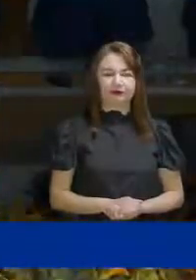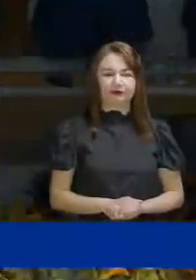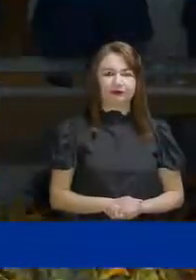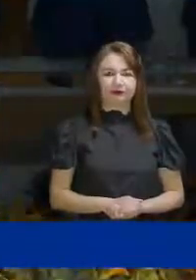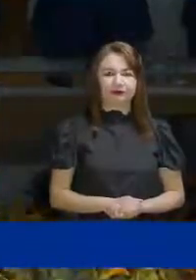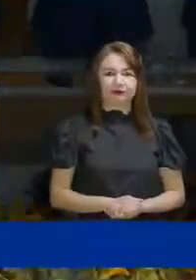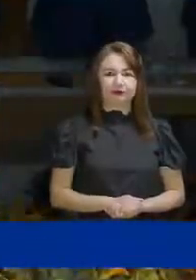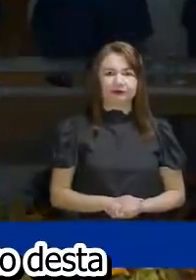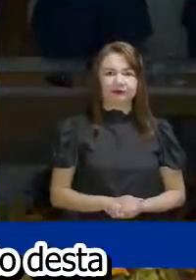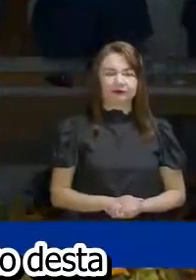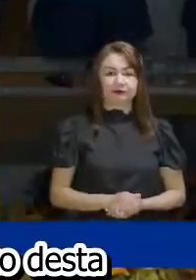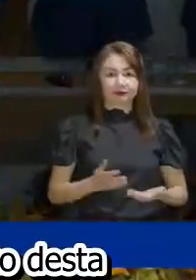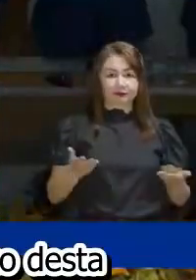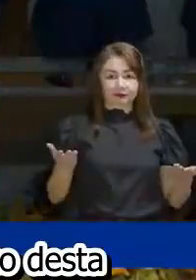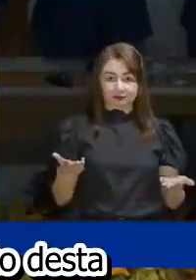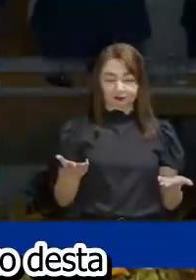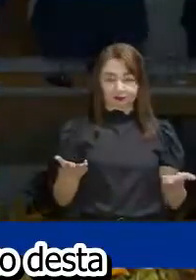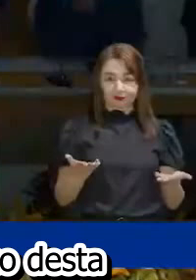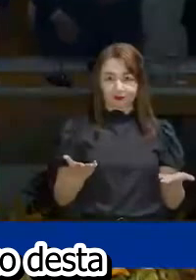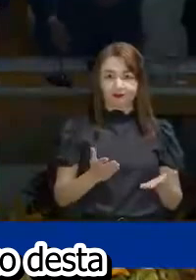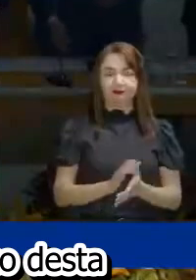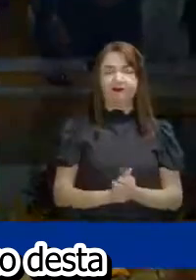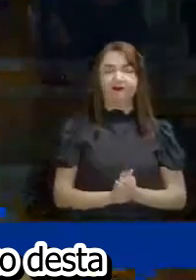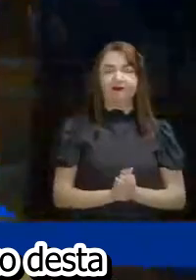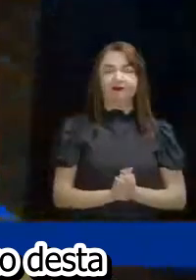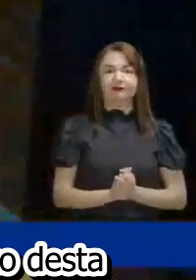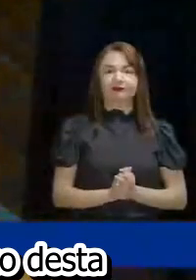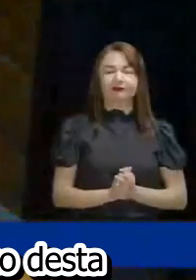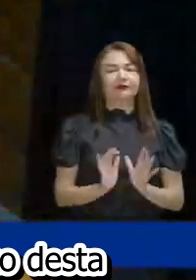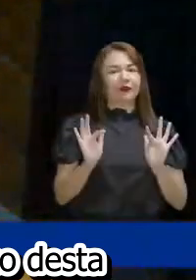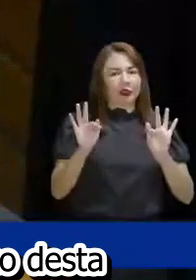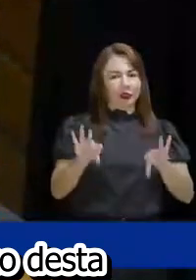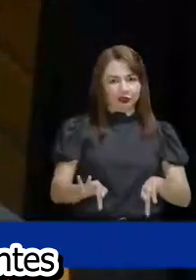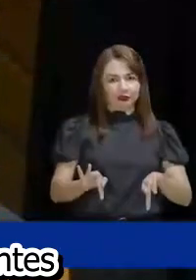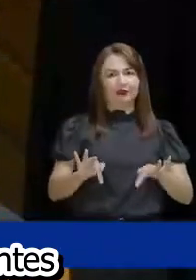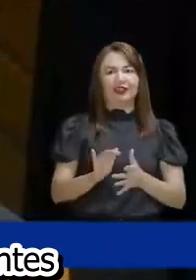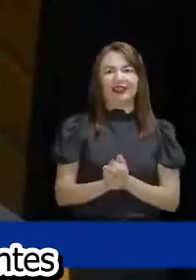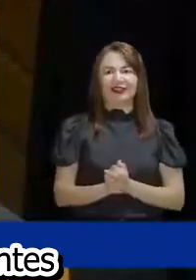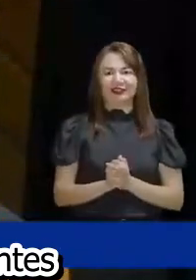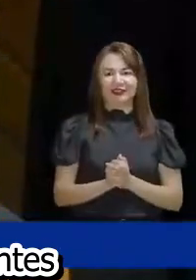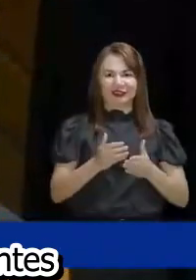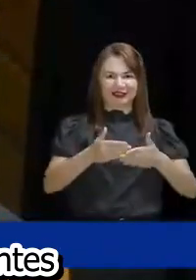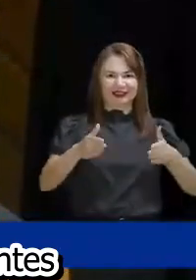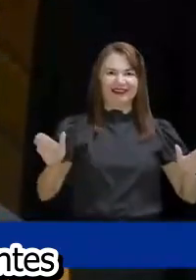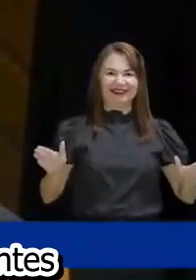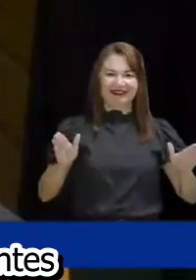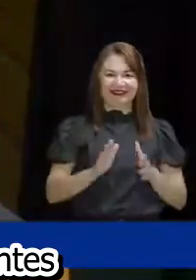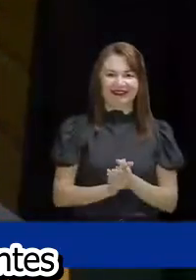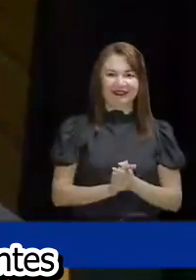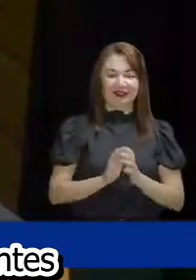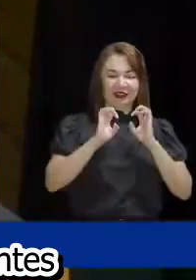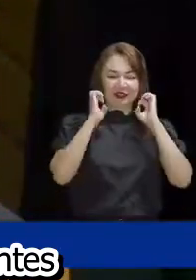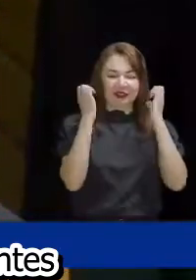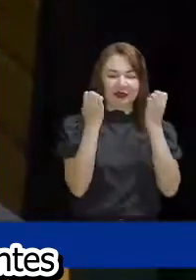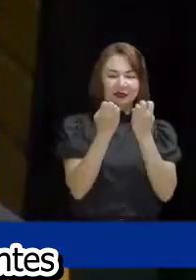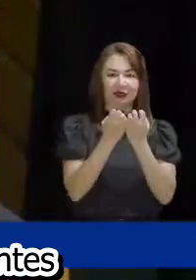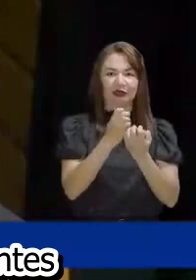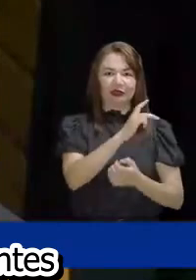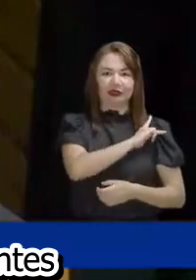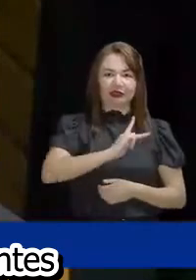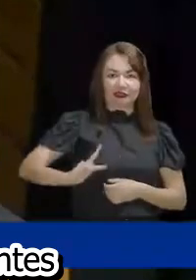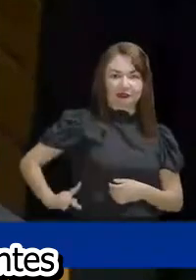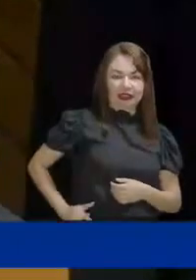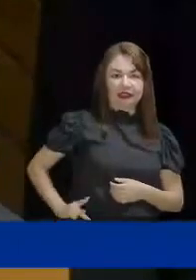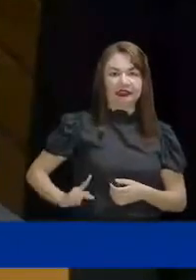Na mesa central. Senhoras e senhores, agora para fazer o encerramento desta cerimônia de abertura do 85º Encontro